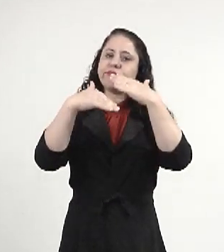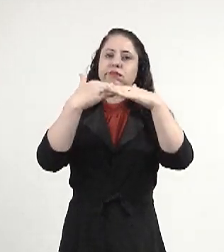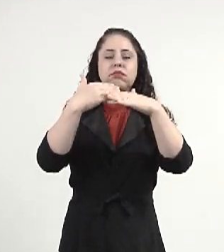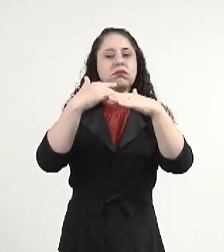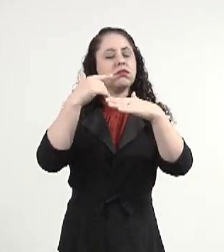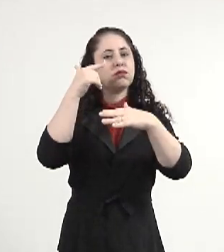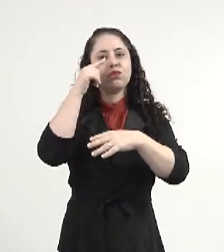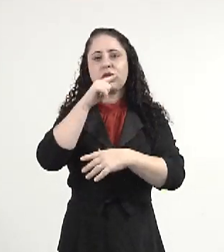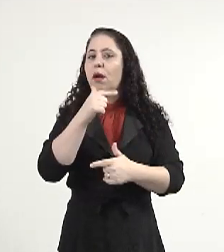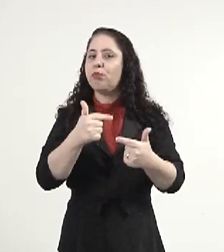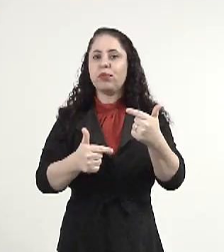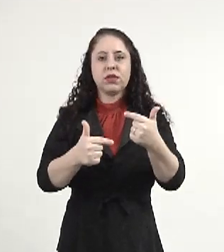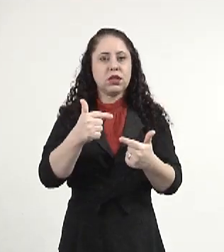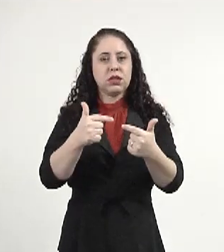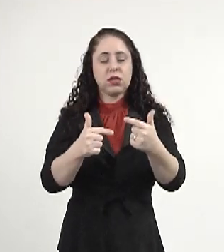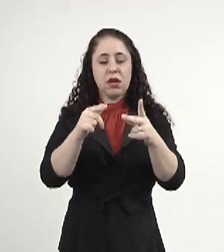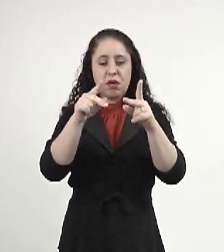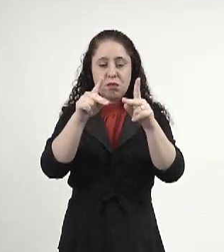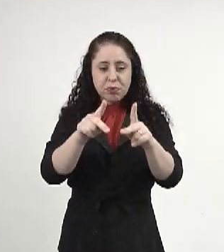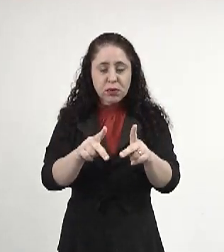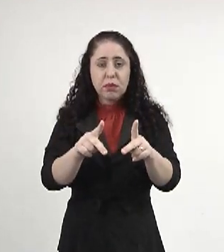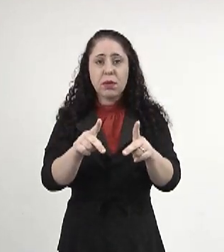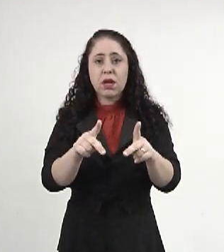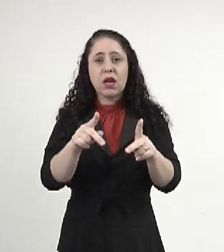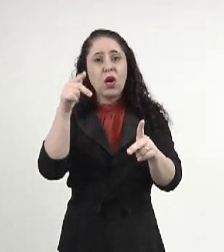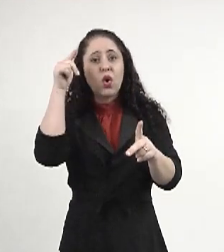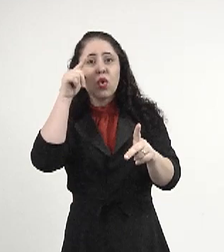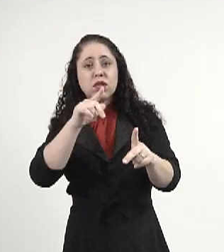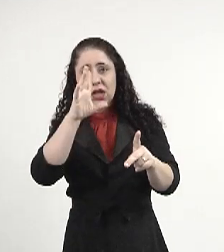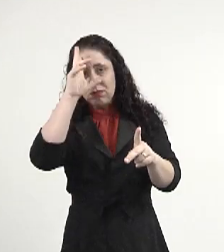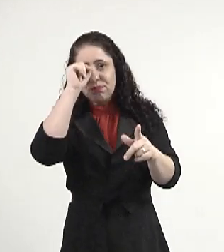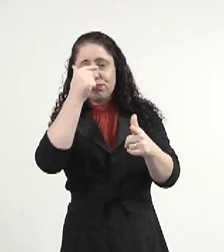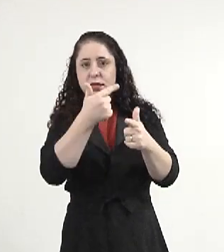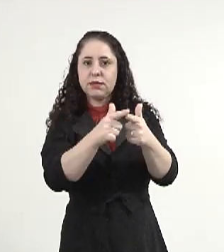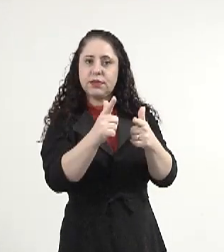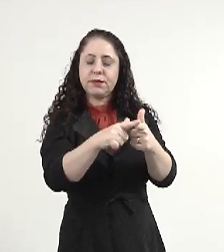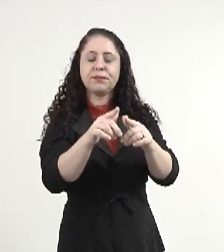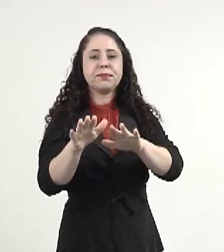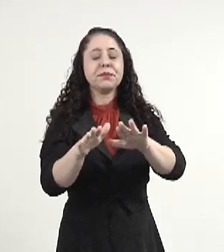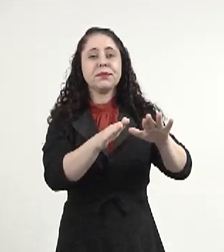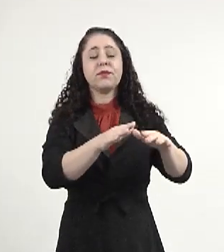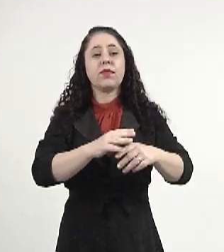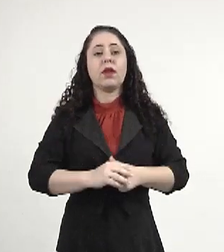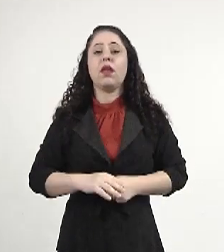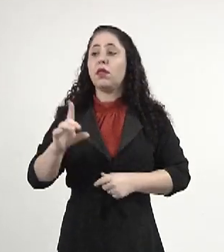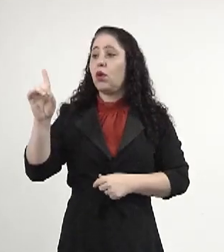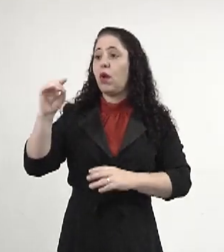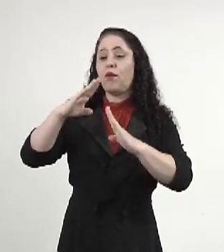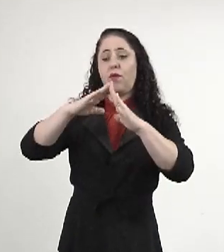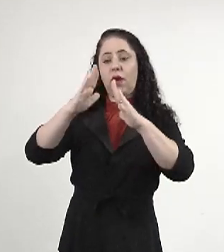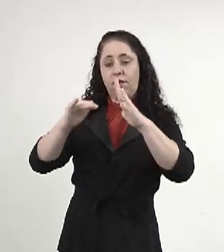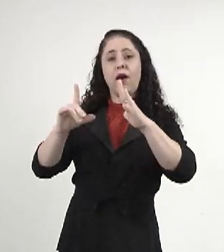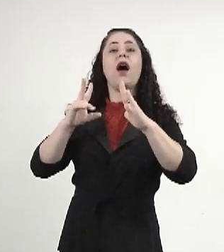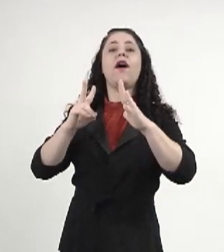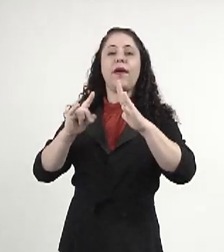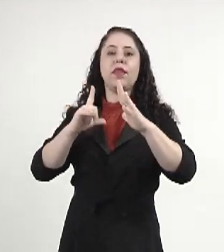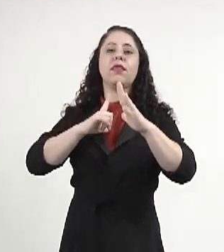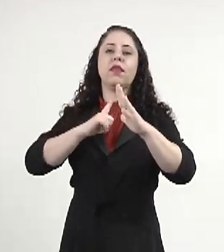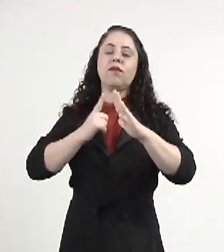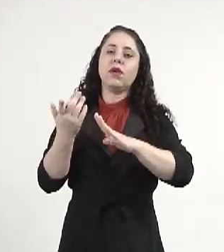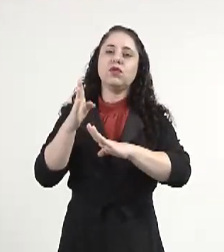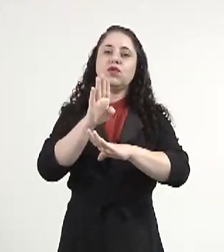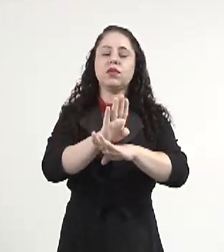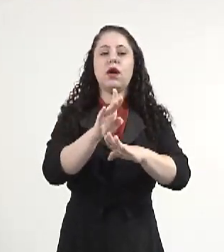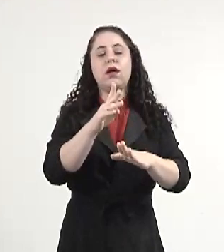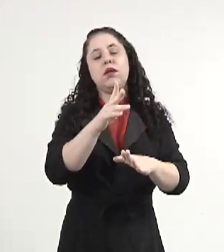não conseguimos ter políticas públicas que desse resultado a isso. Em Dourados, nós vamos ter a Casa da Mulher Brasileira, que vai